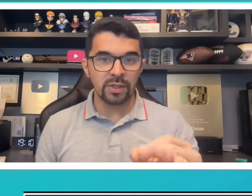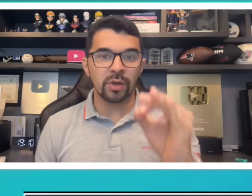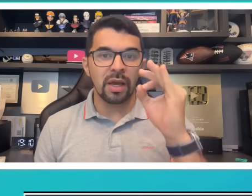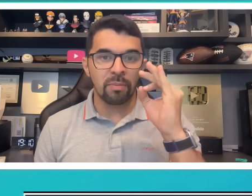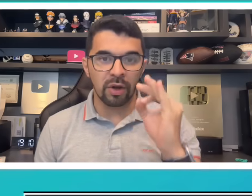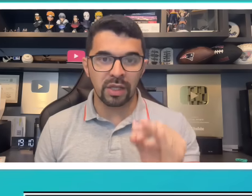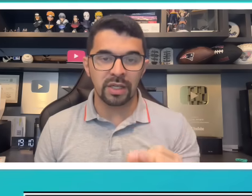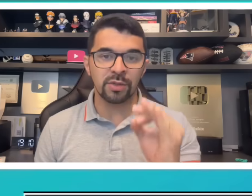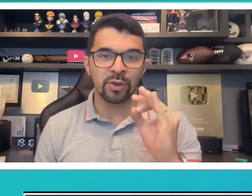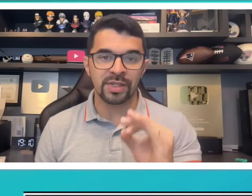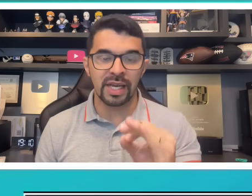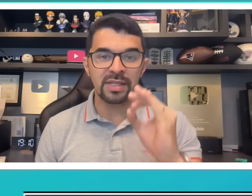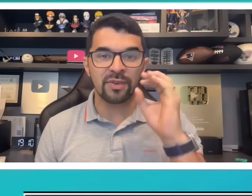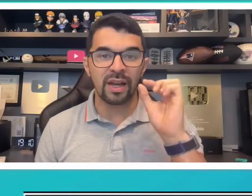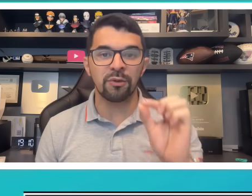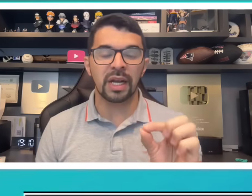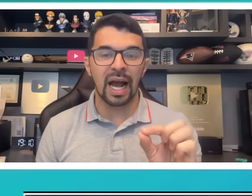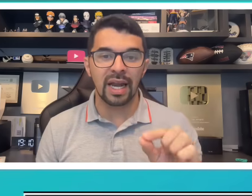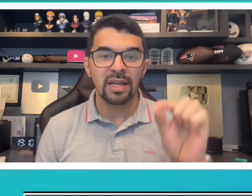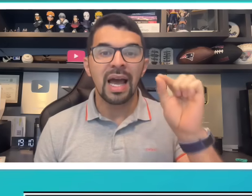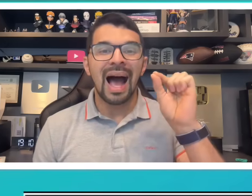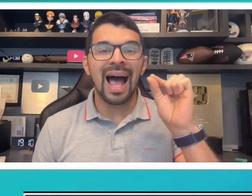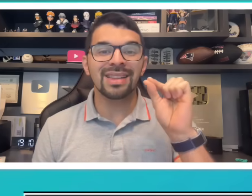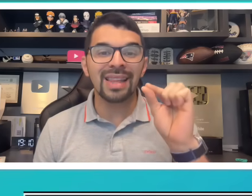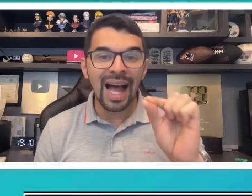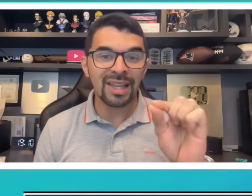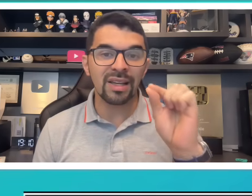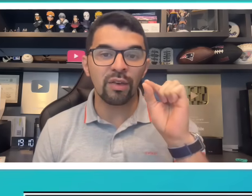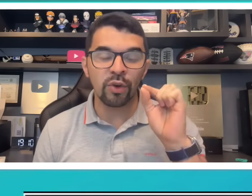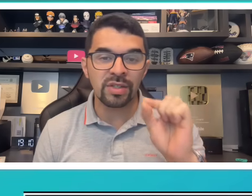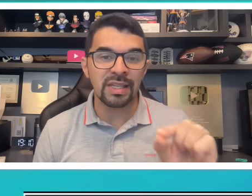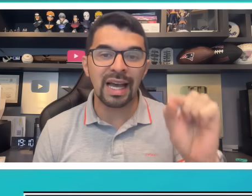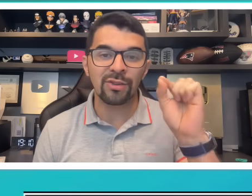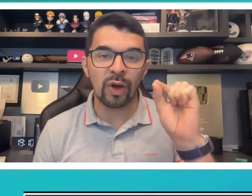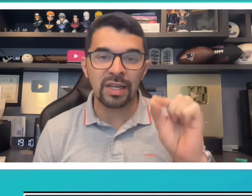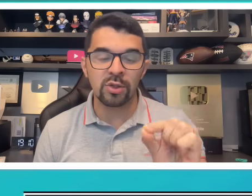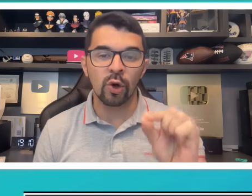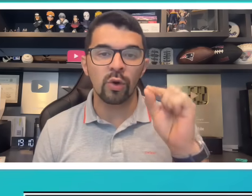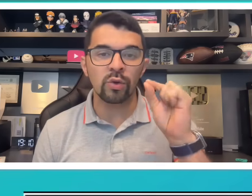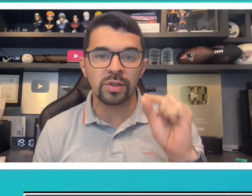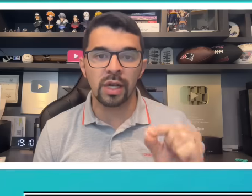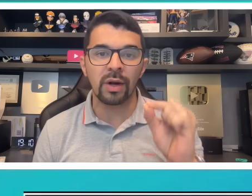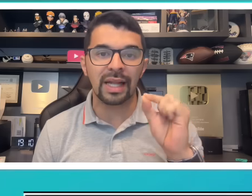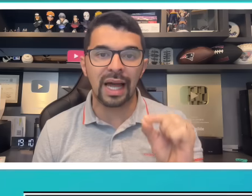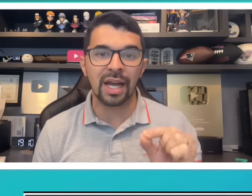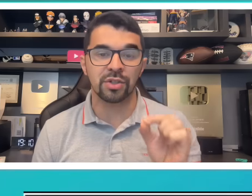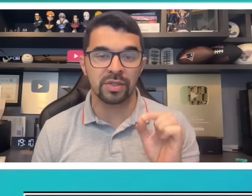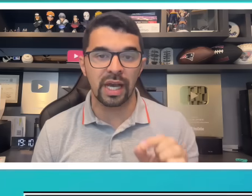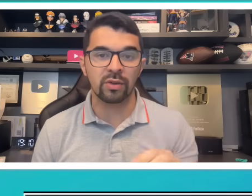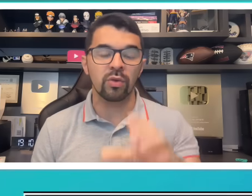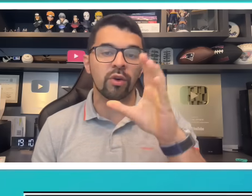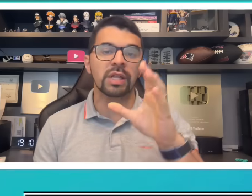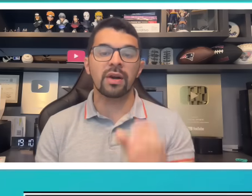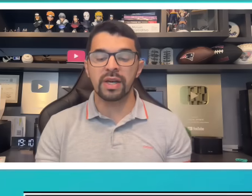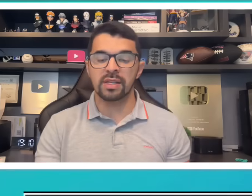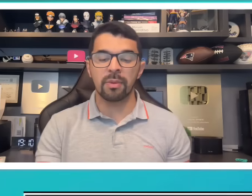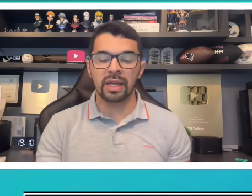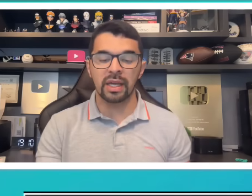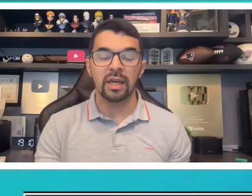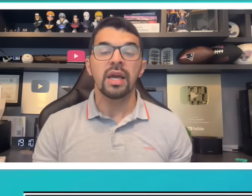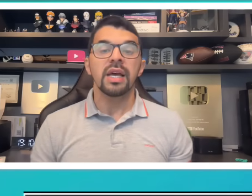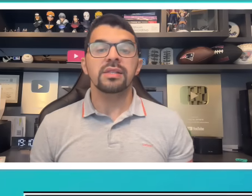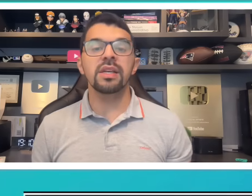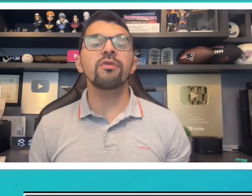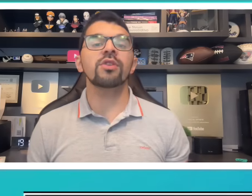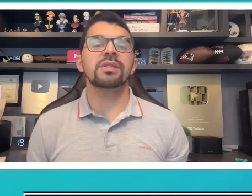Por isso que é importante vocês verificarem a data que você atualizou o seu cadastro, certo? Vou dar um exemplo